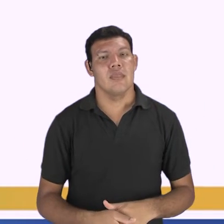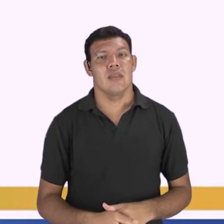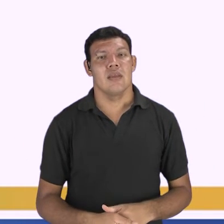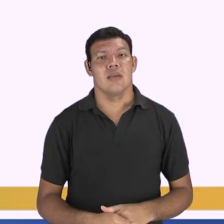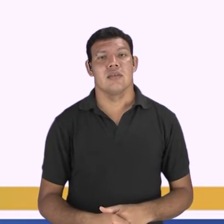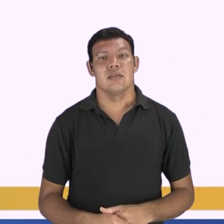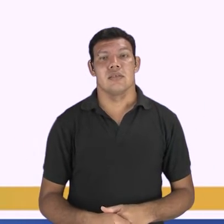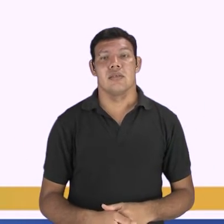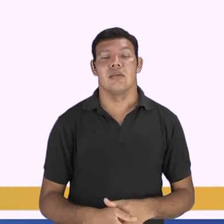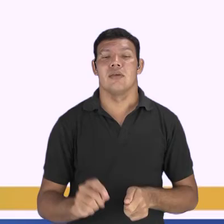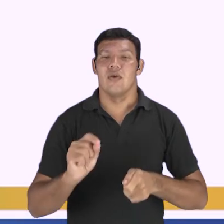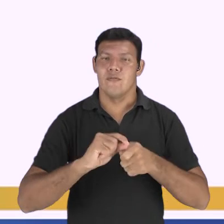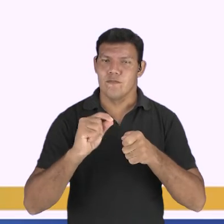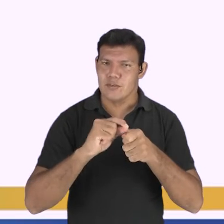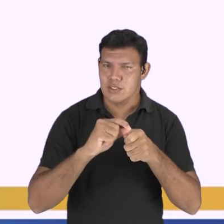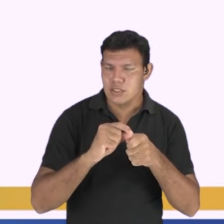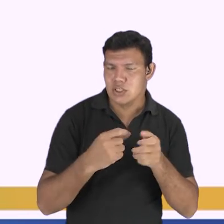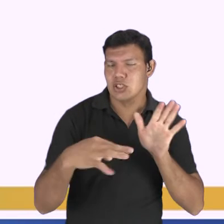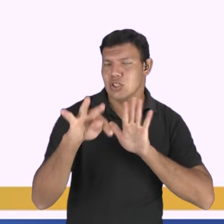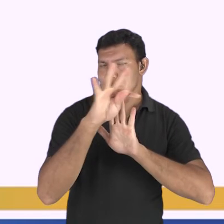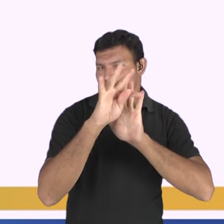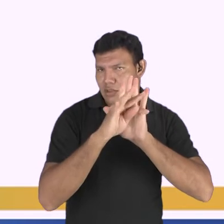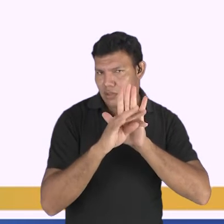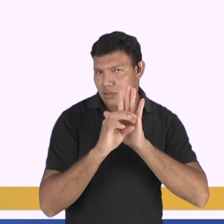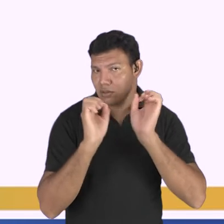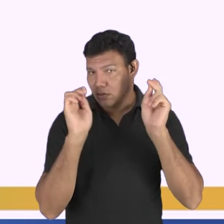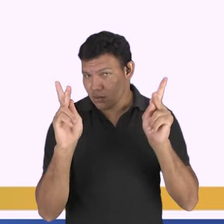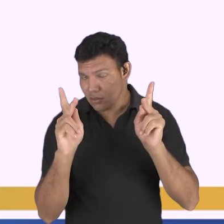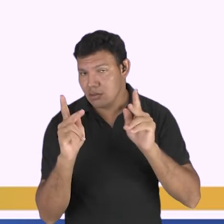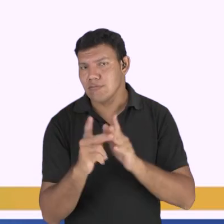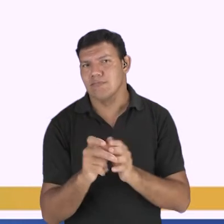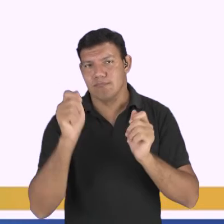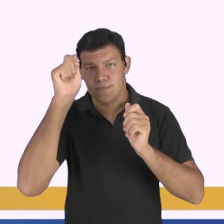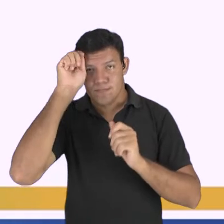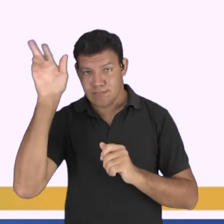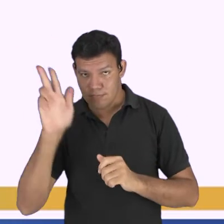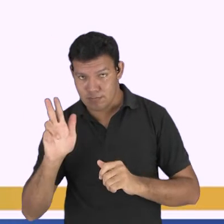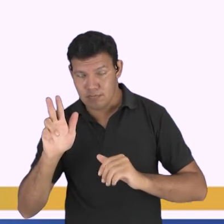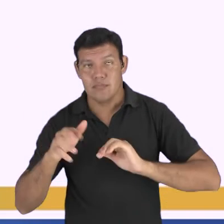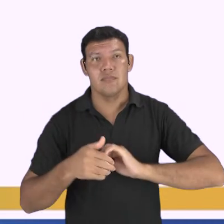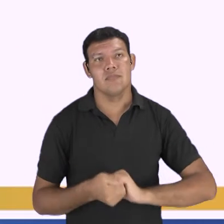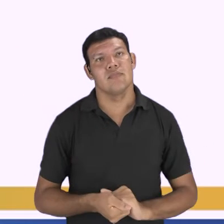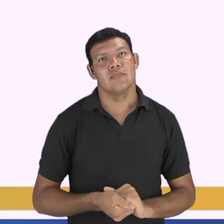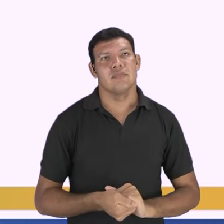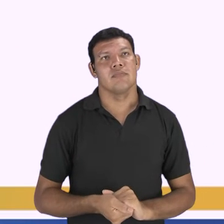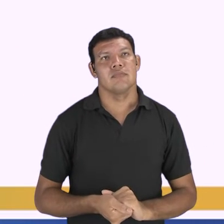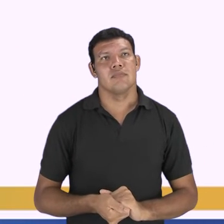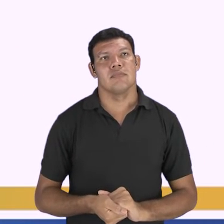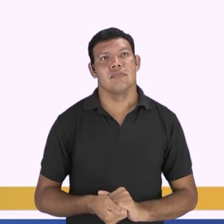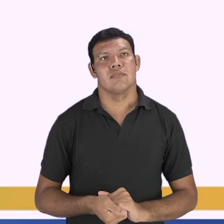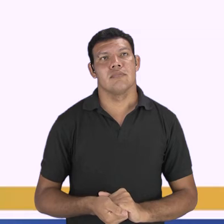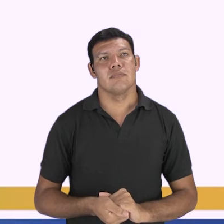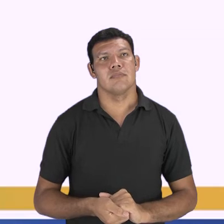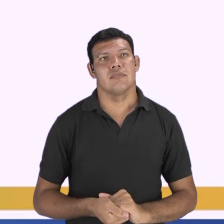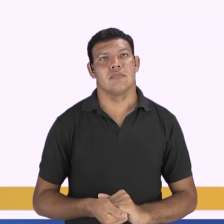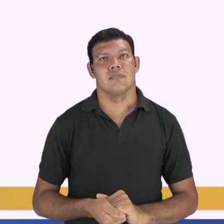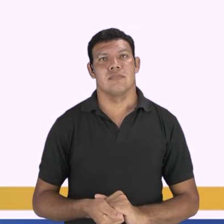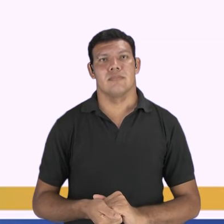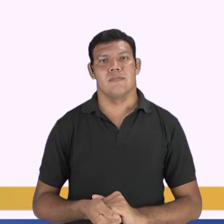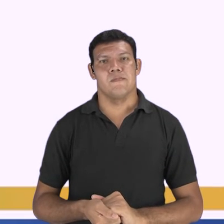nessa construção textual aí, tá bom? Então, se liguem nisso aí. Tá? Nós temos aqui